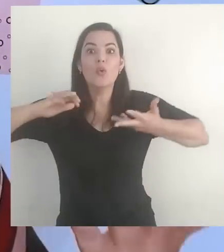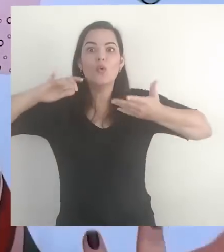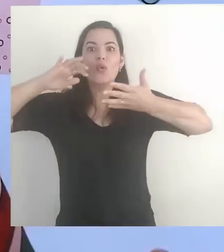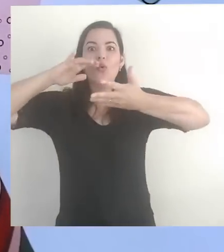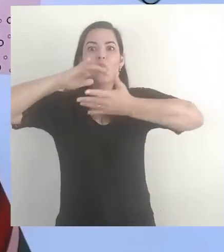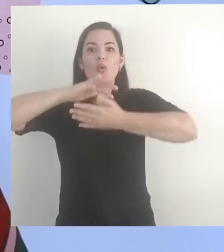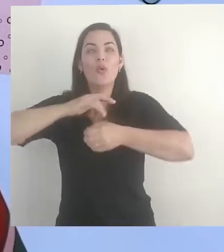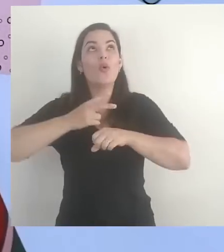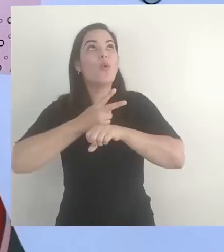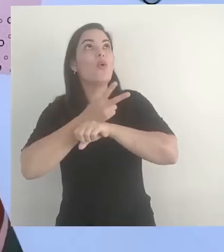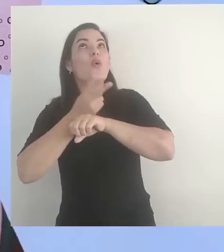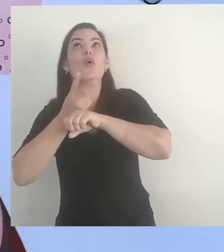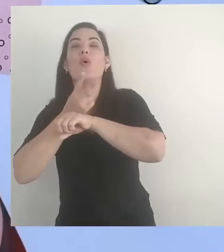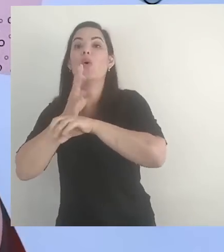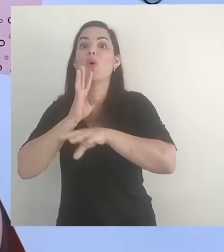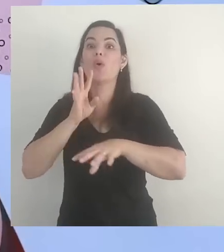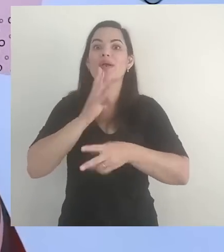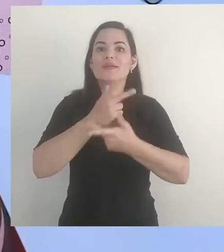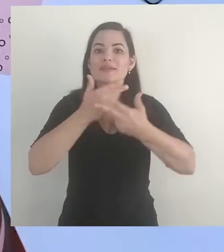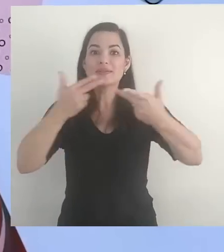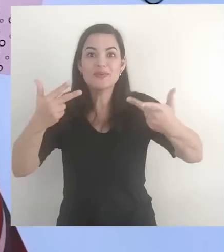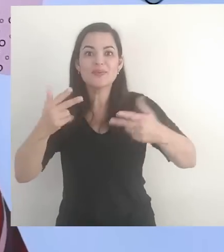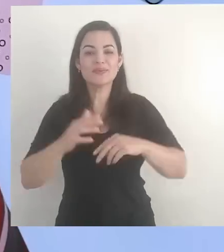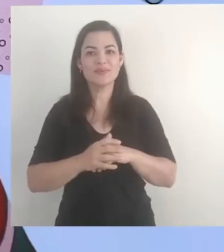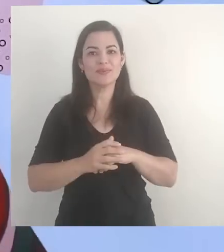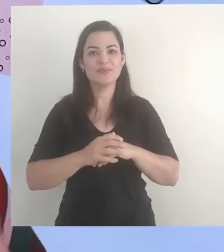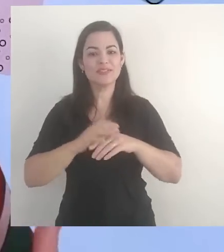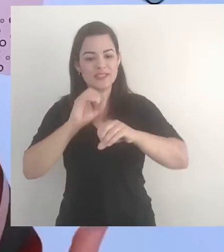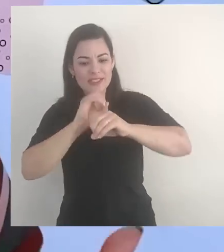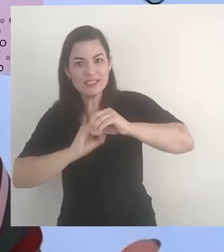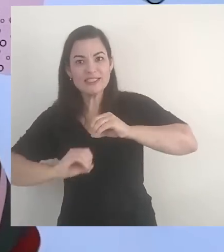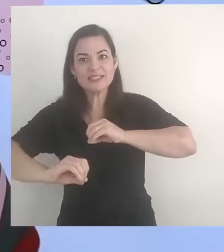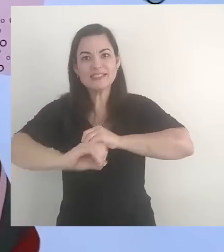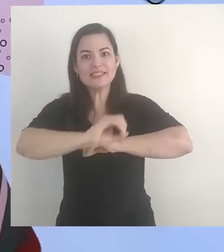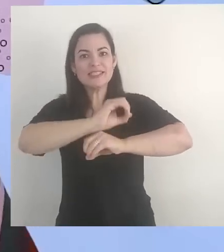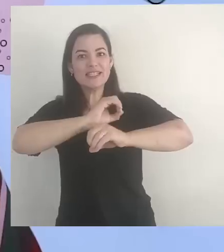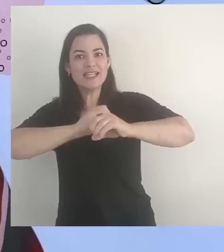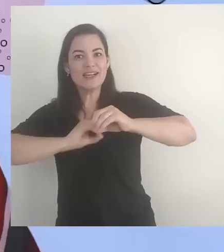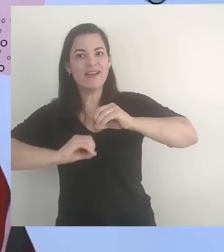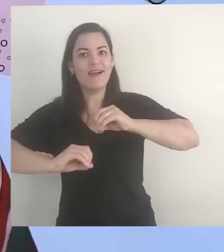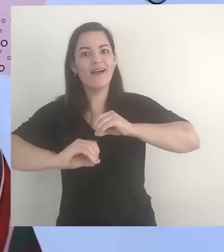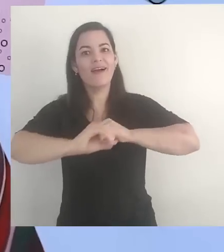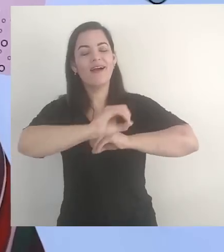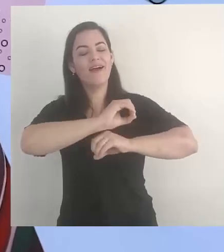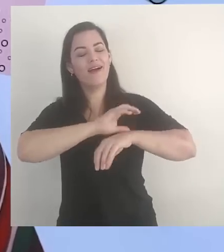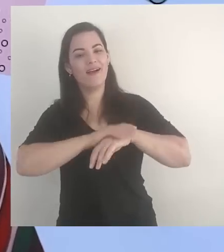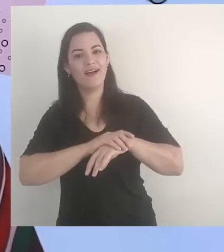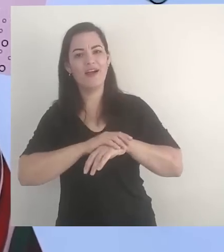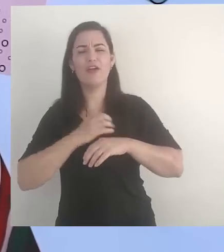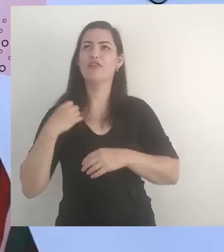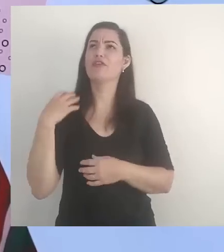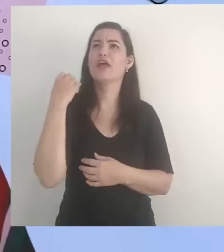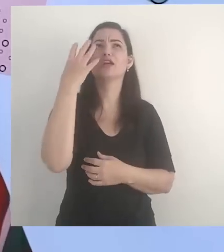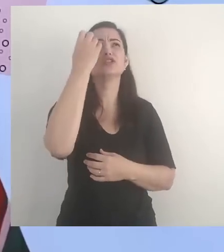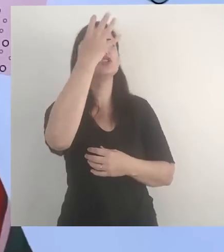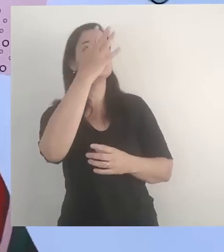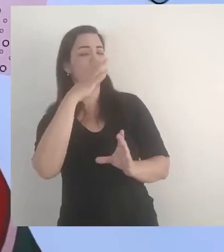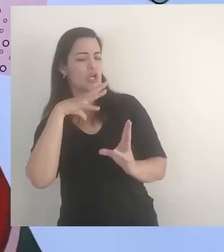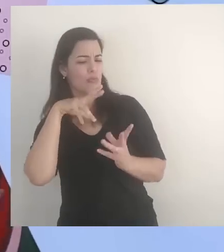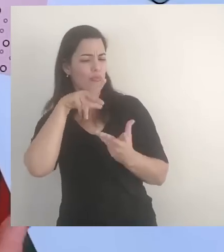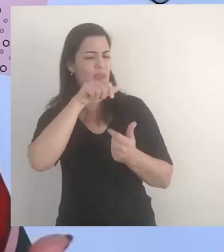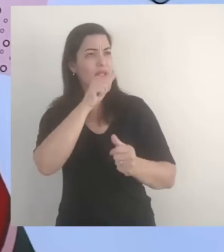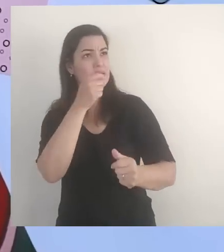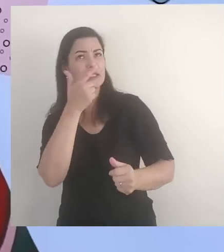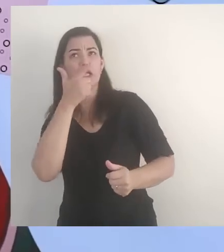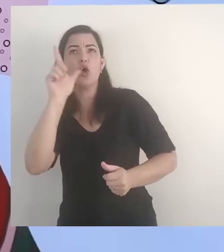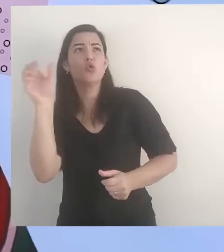explorar o universo, o sistema solar. Então, viajar pelo espaço, descobrir novos planetas,